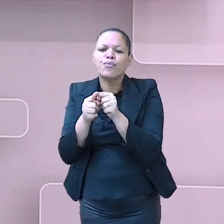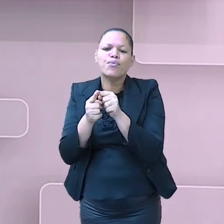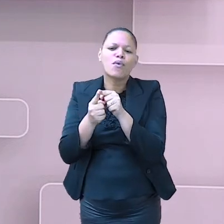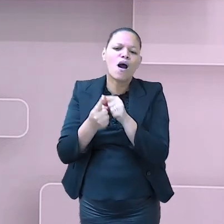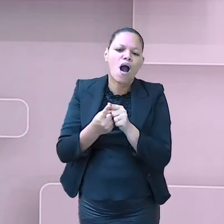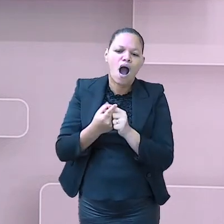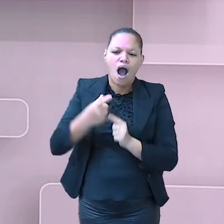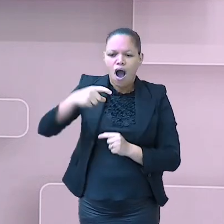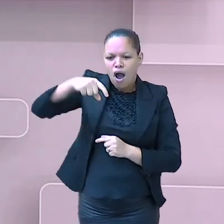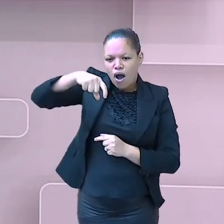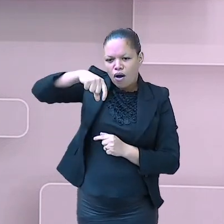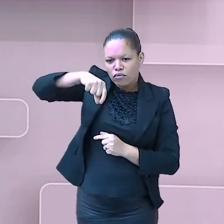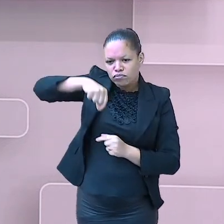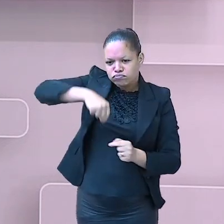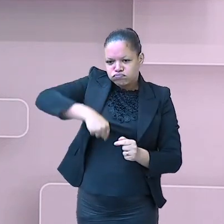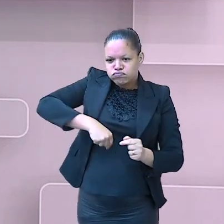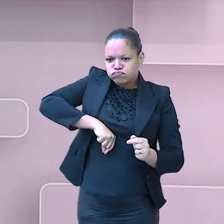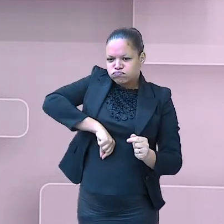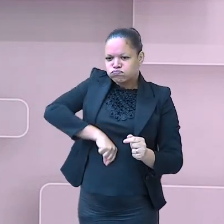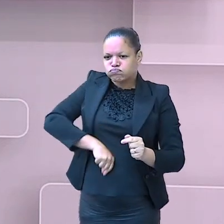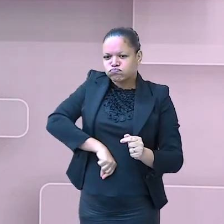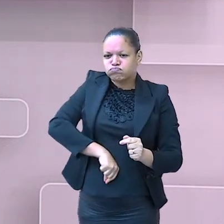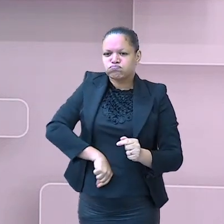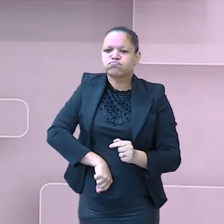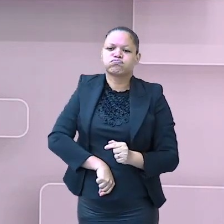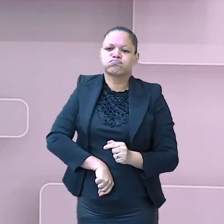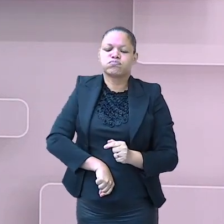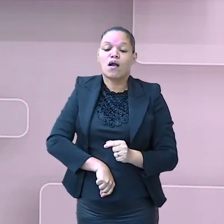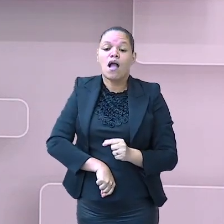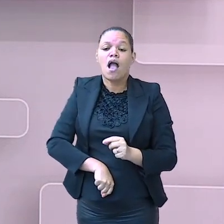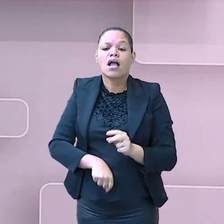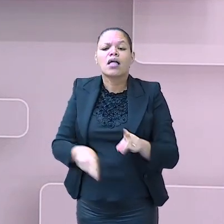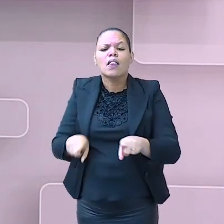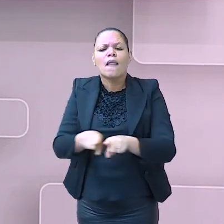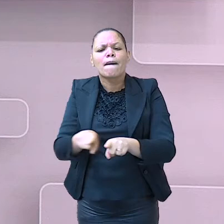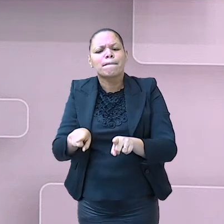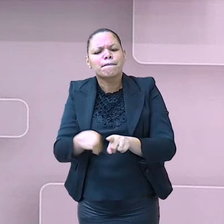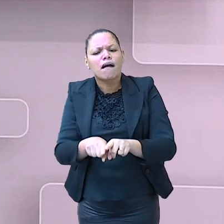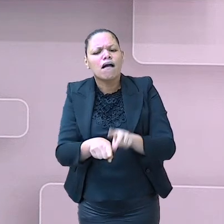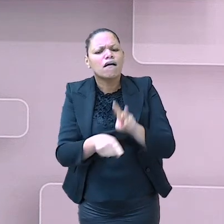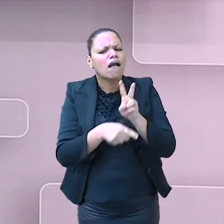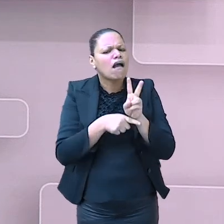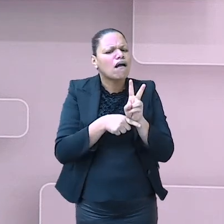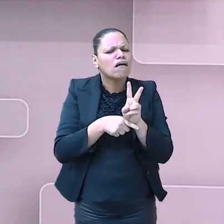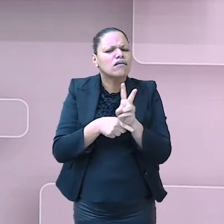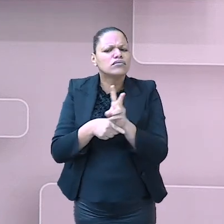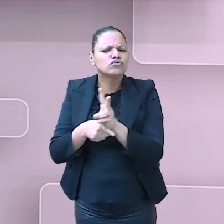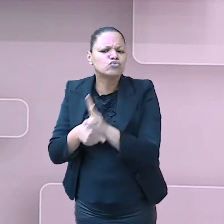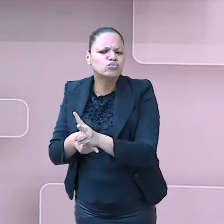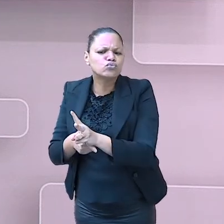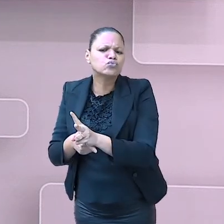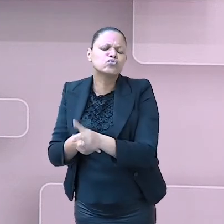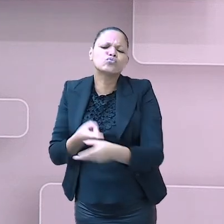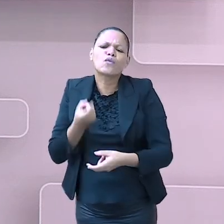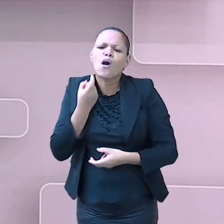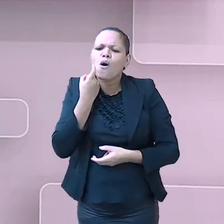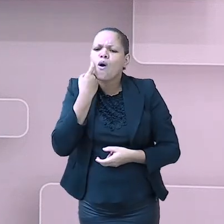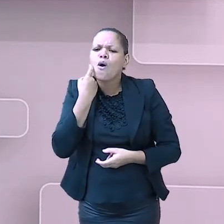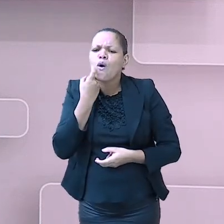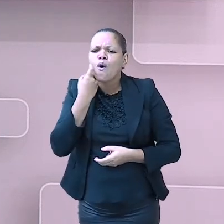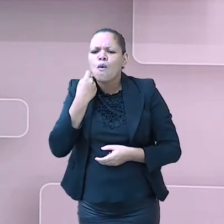natatória. Essa bexiga, ela ajuda o peixe tanto a ficar lá na superfície da